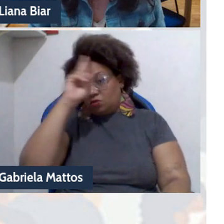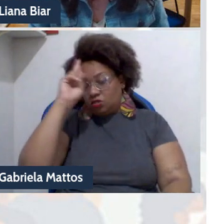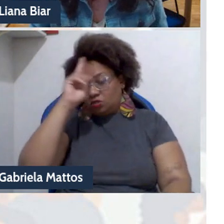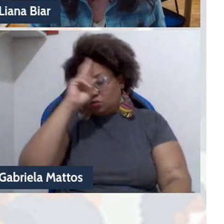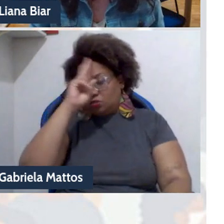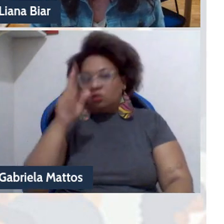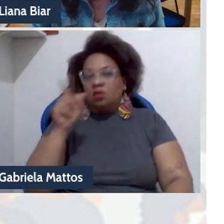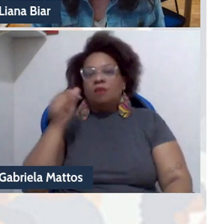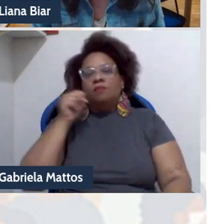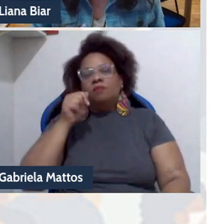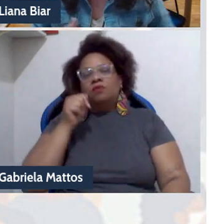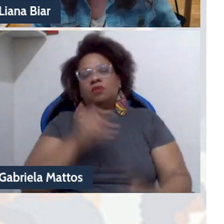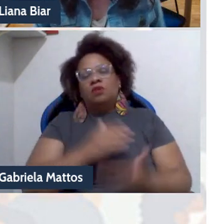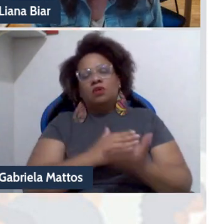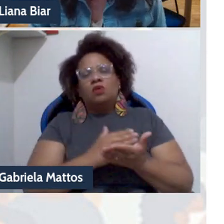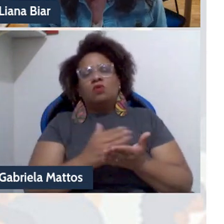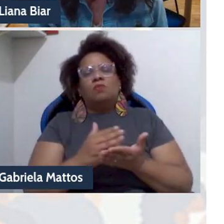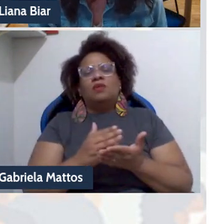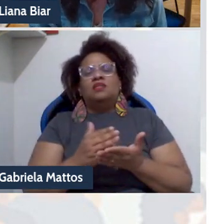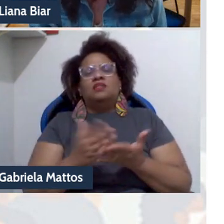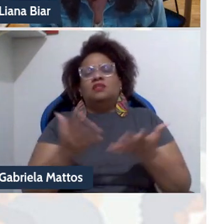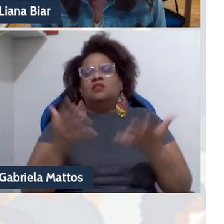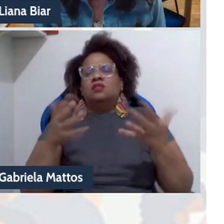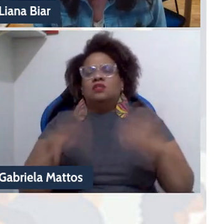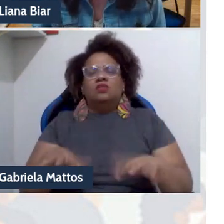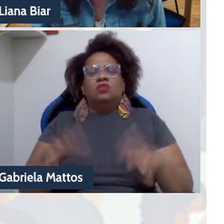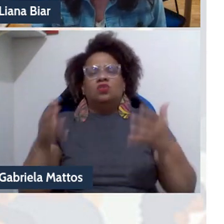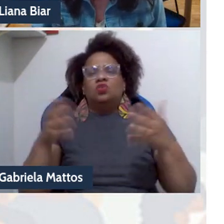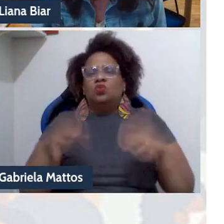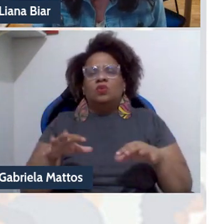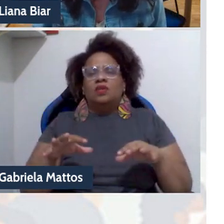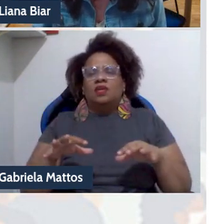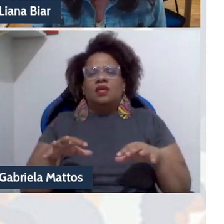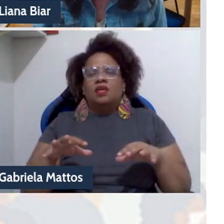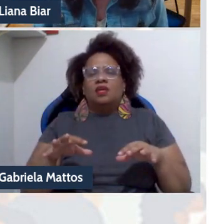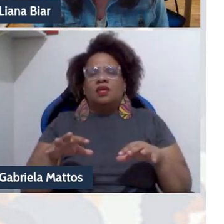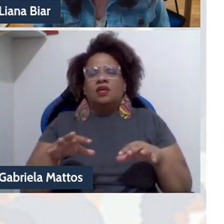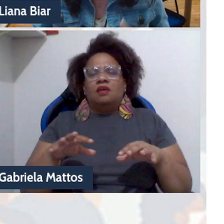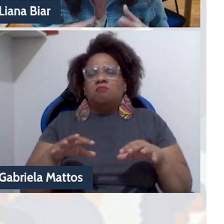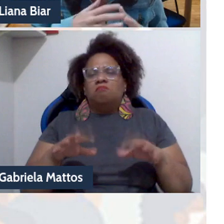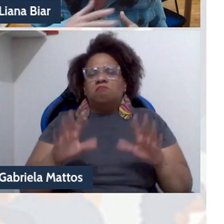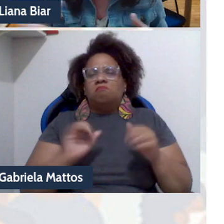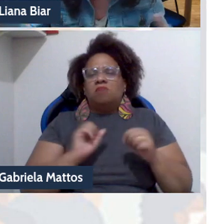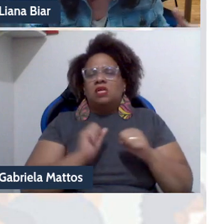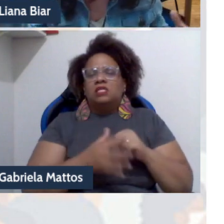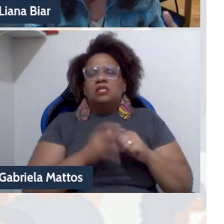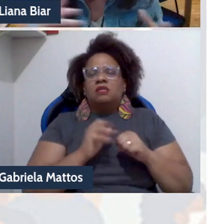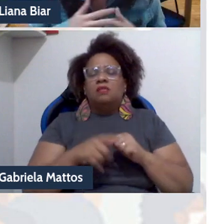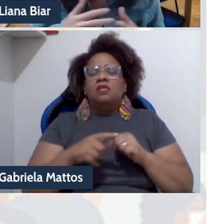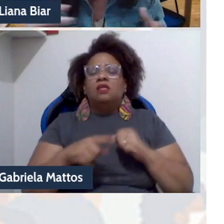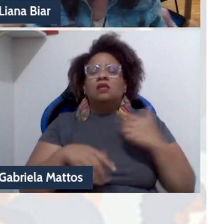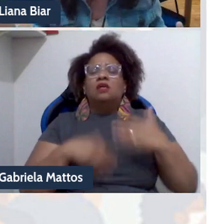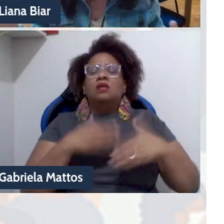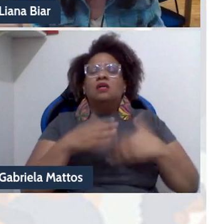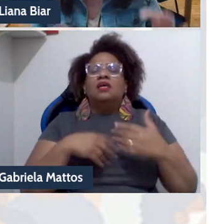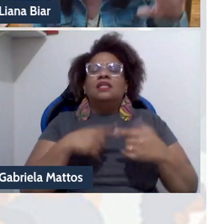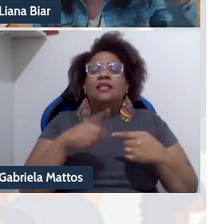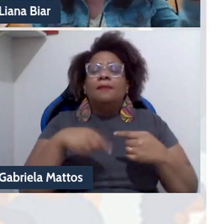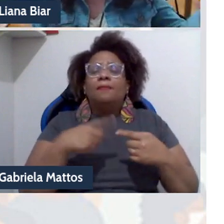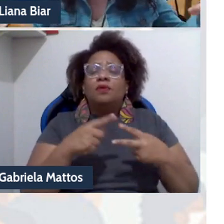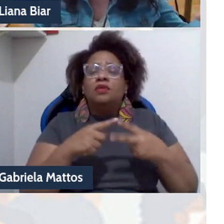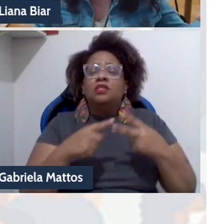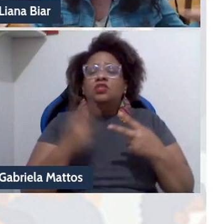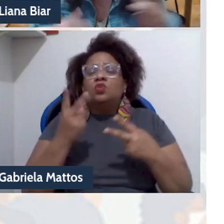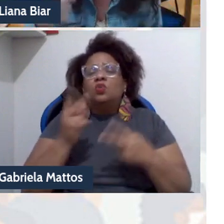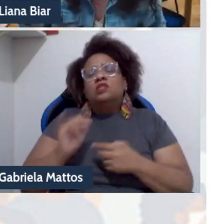a sua narrativa com uma negação enfática da afetação pela pandemia e vai depois encadear duas narrativas